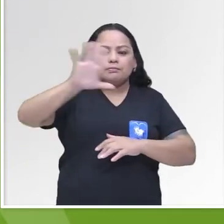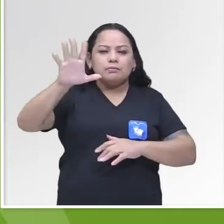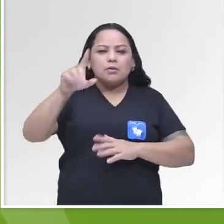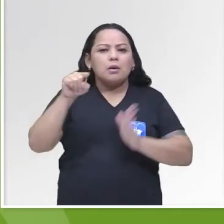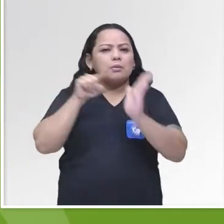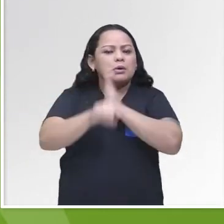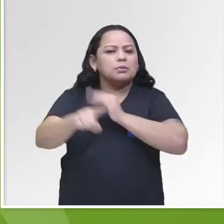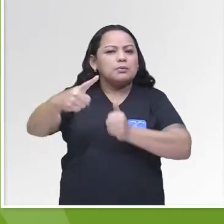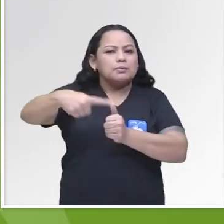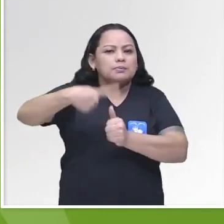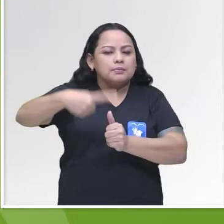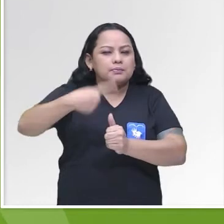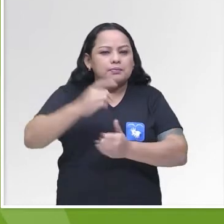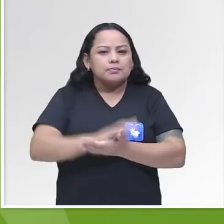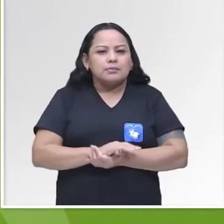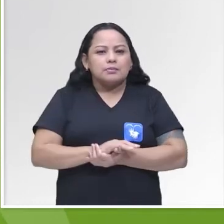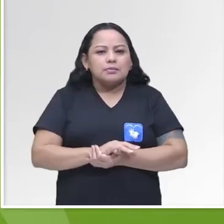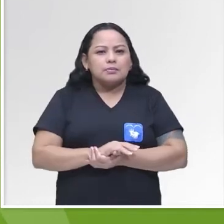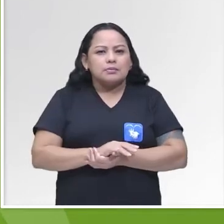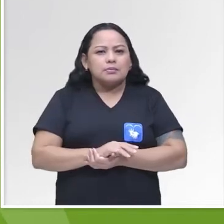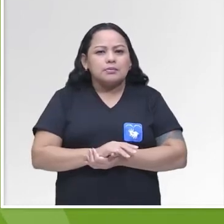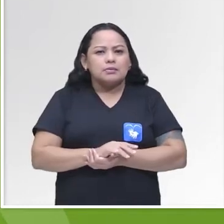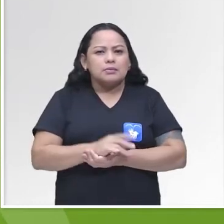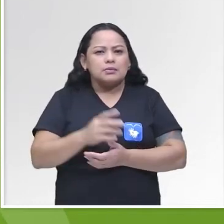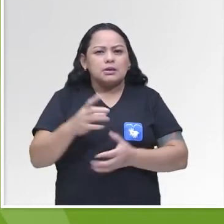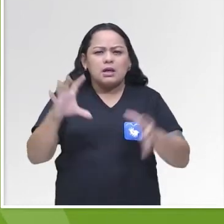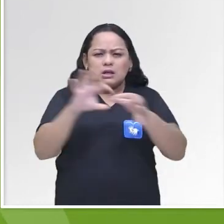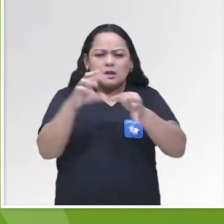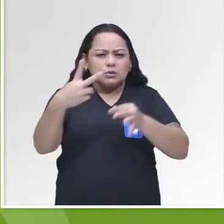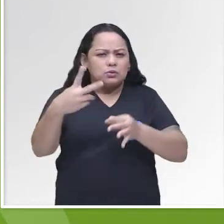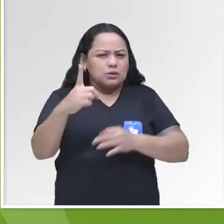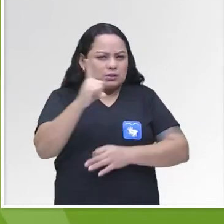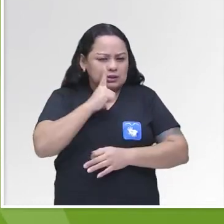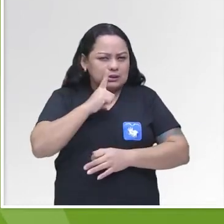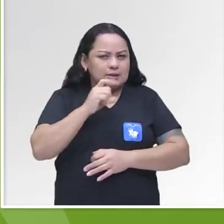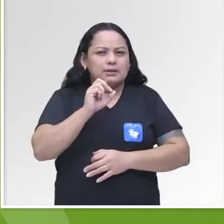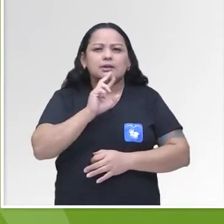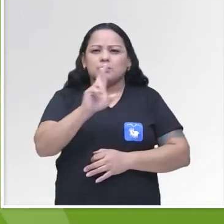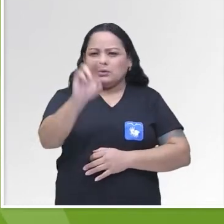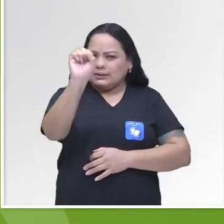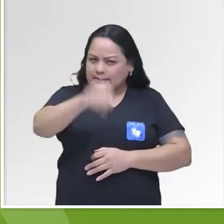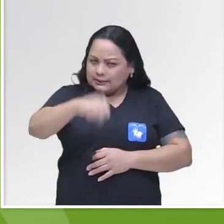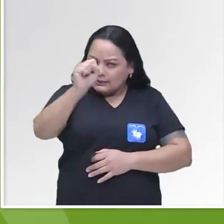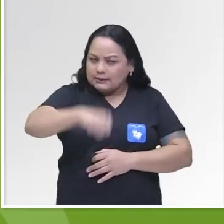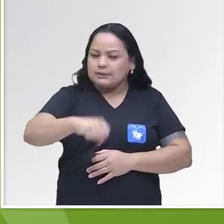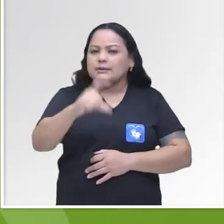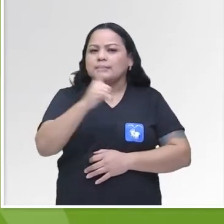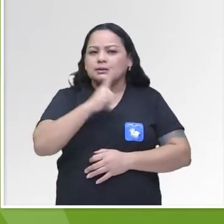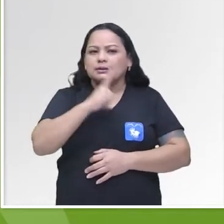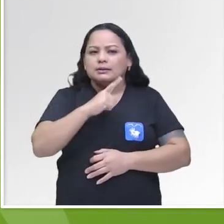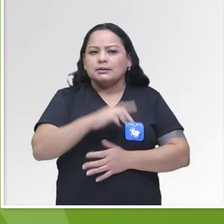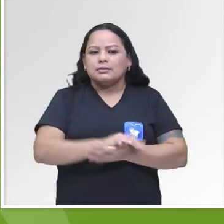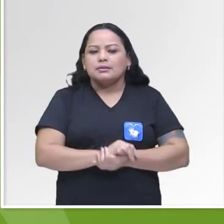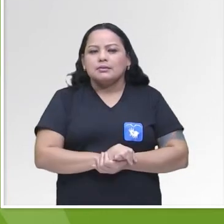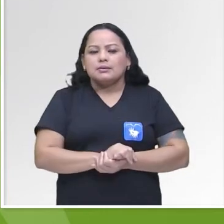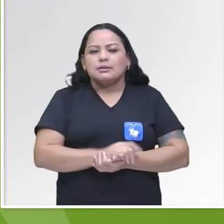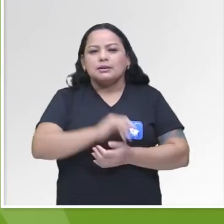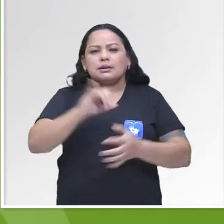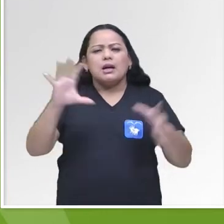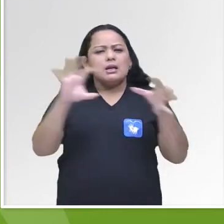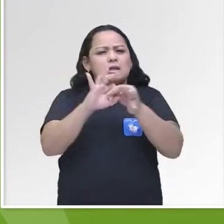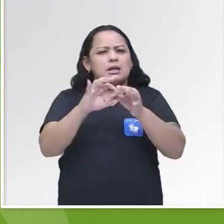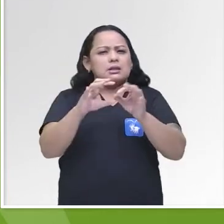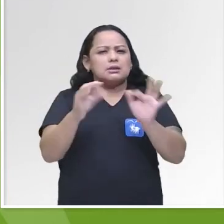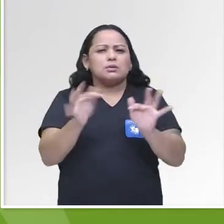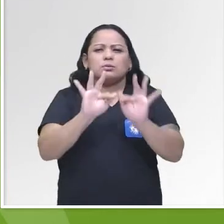pergunta. Tem dupla ligação? Tem. Tá aqui, ó. Se tivesse ligação